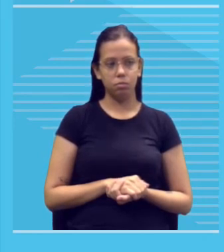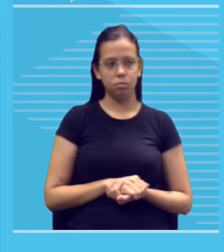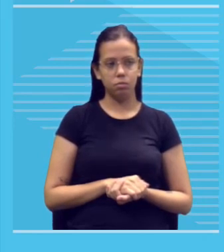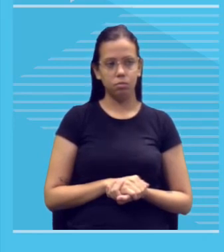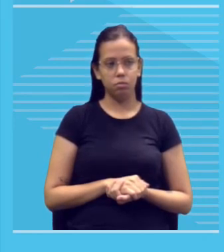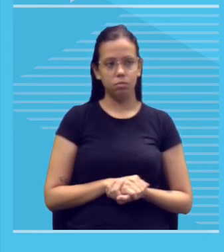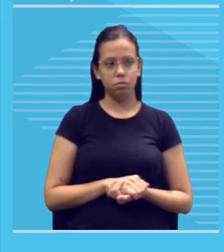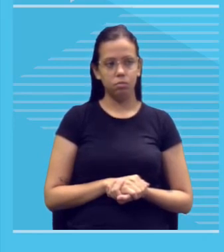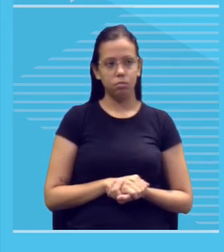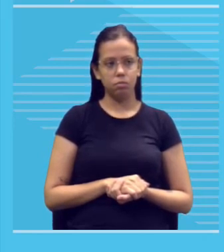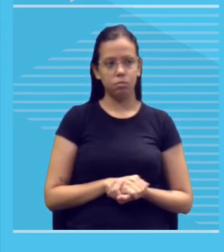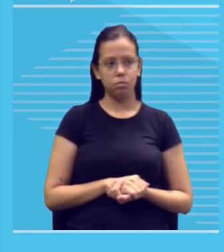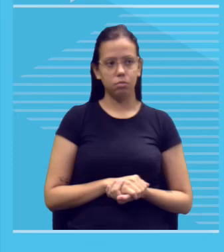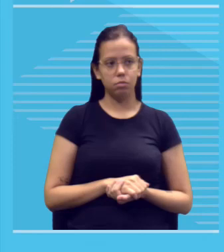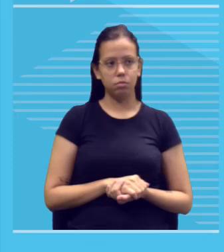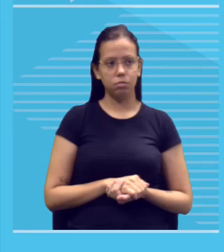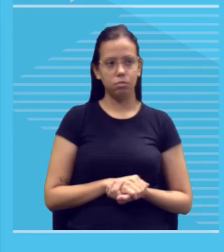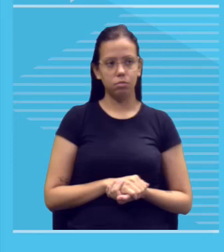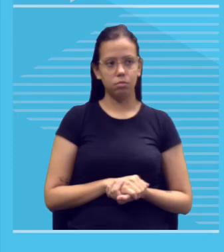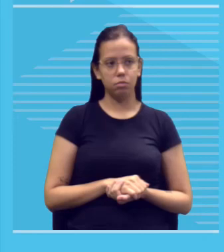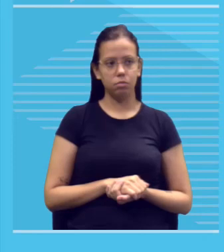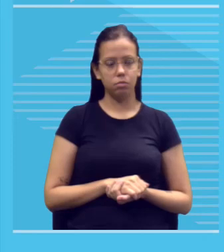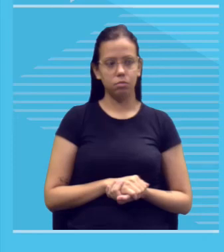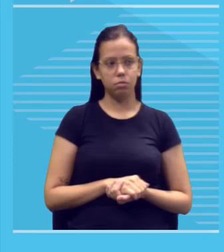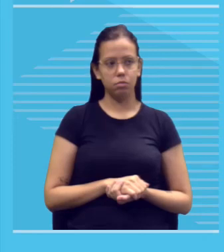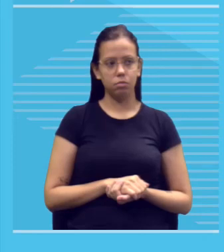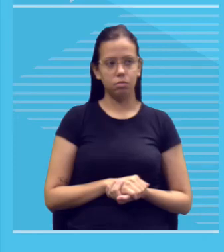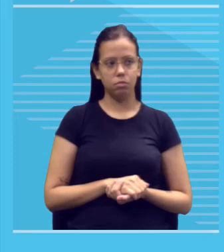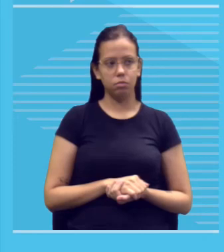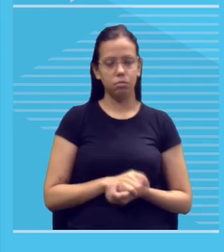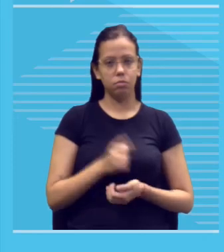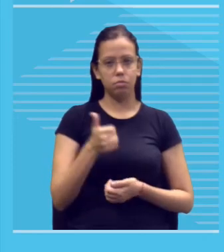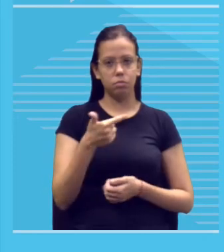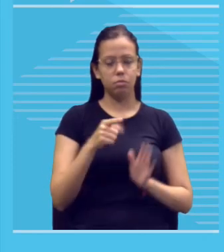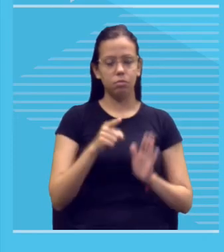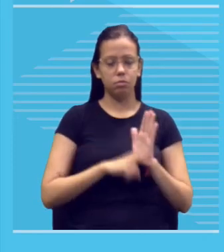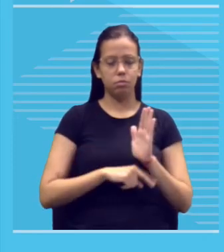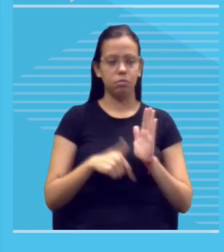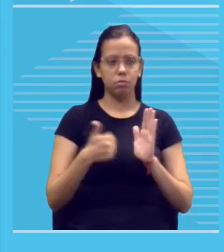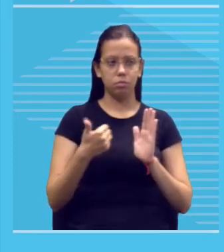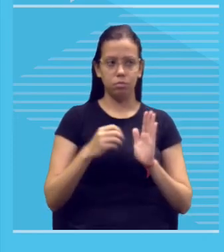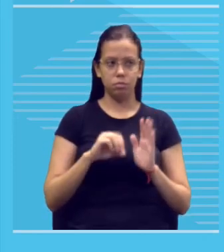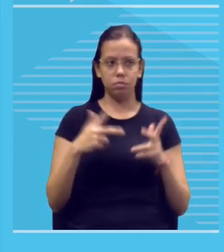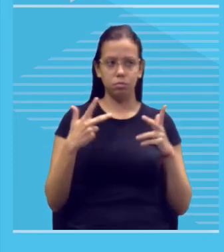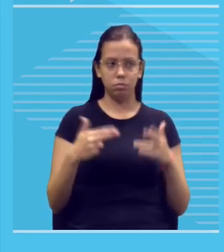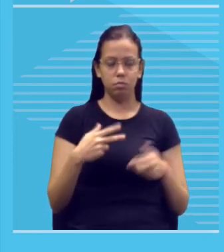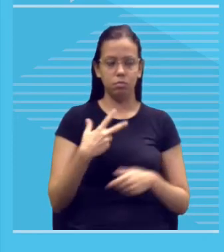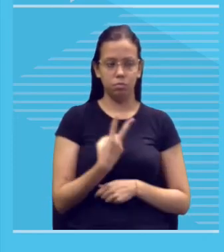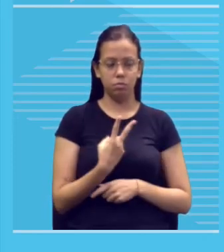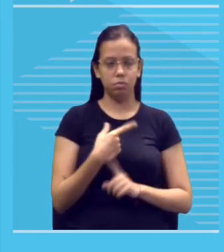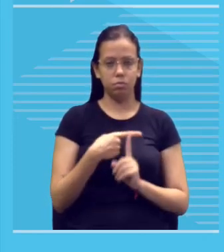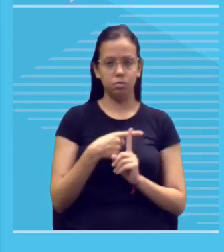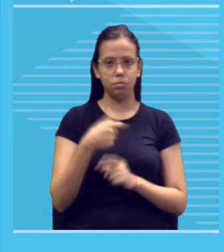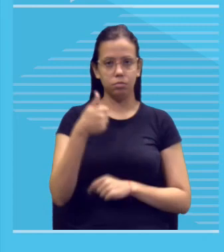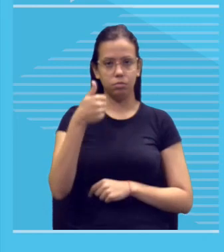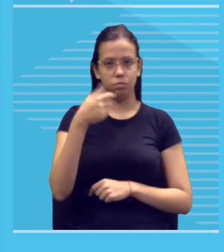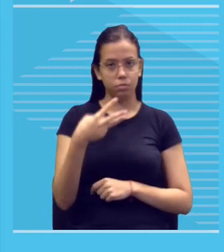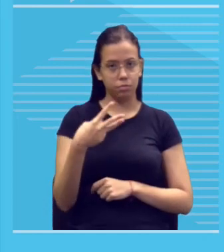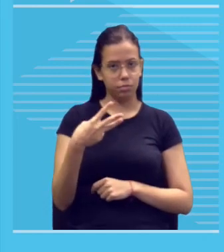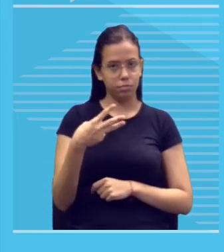olha aí ó 12 - 10 mais